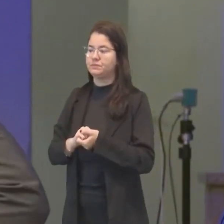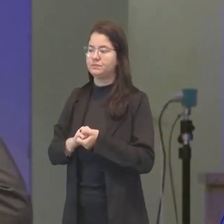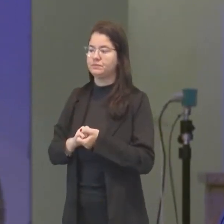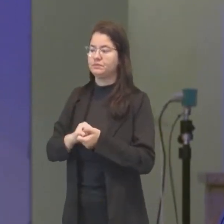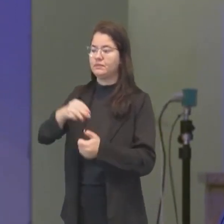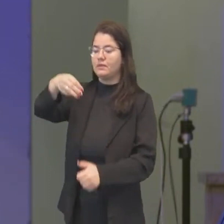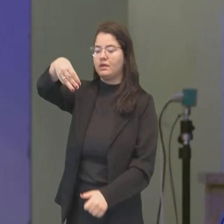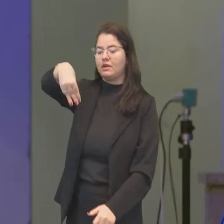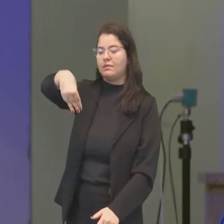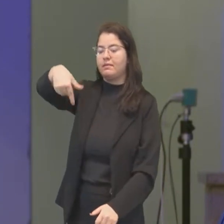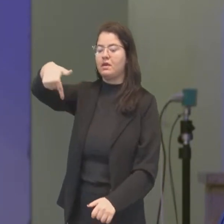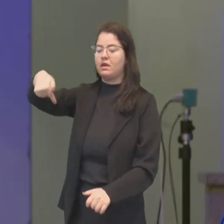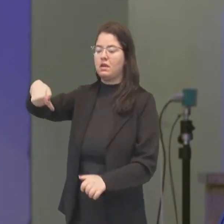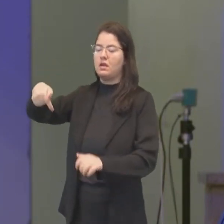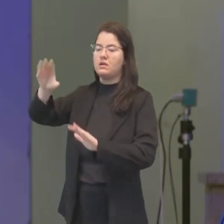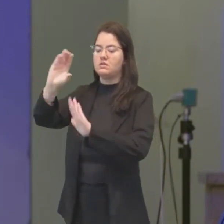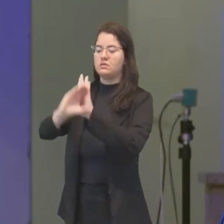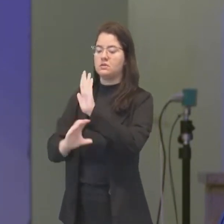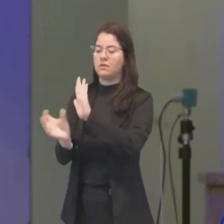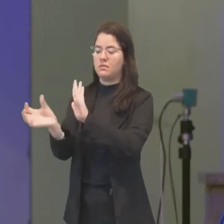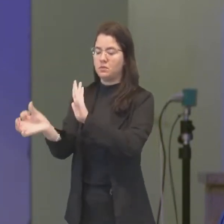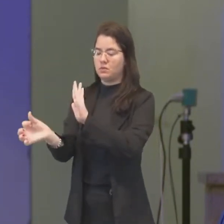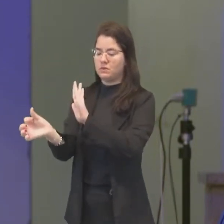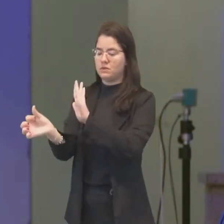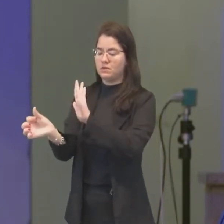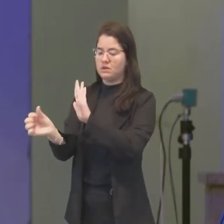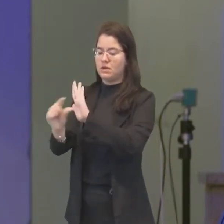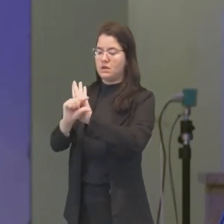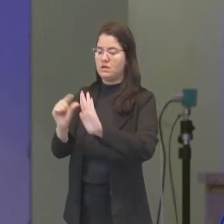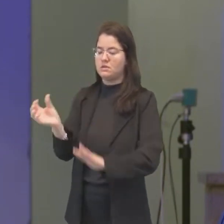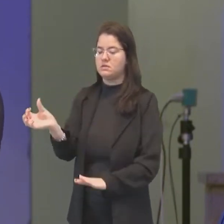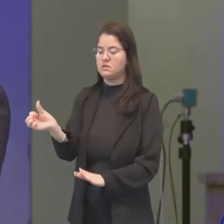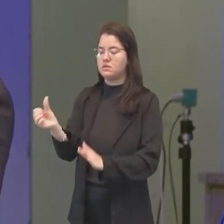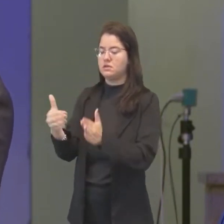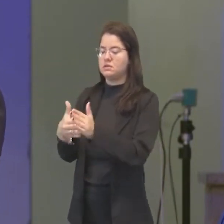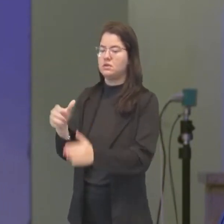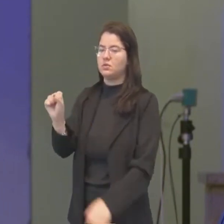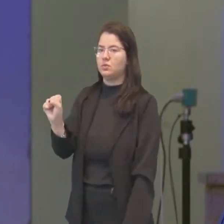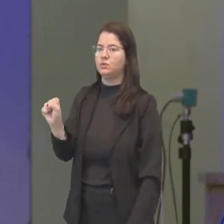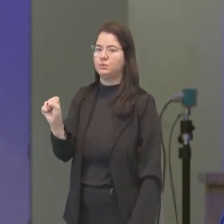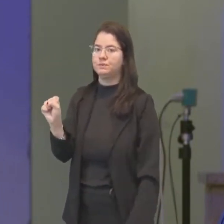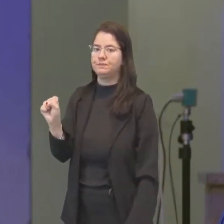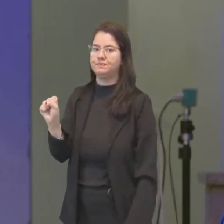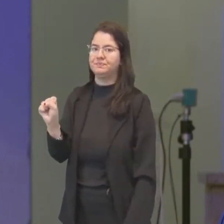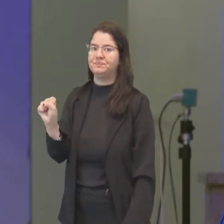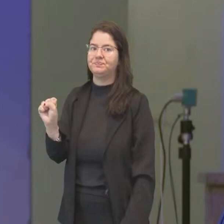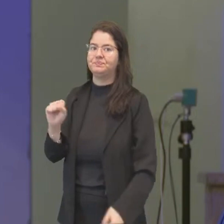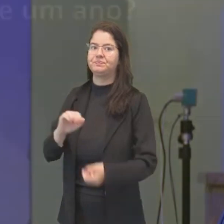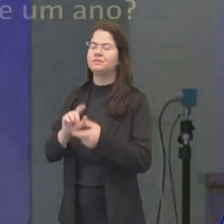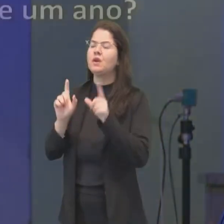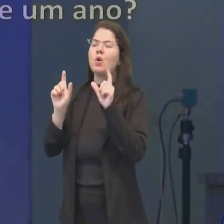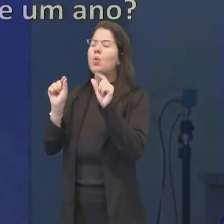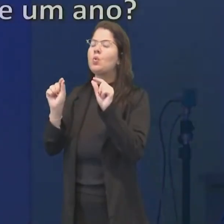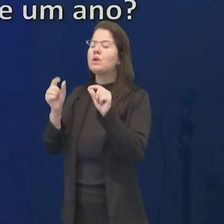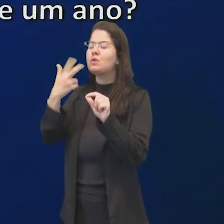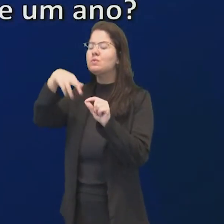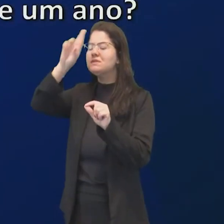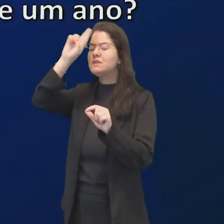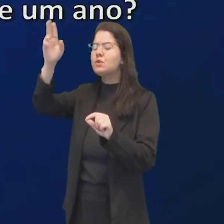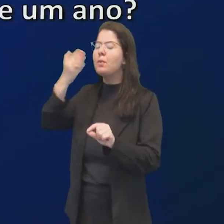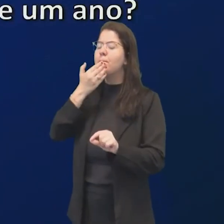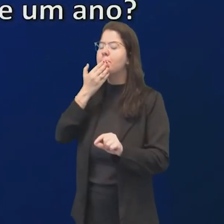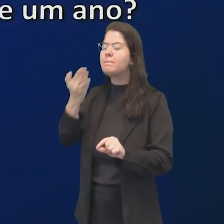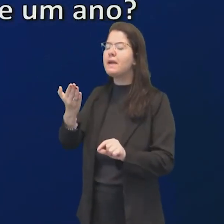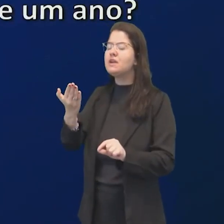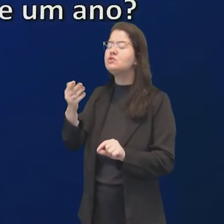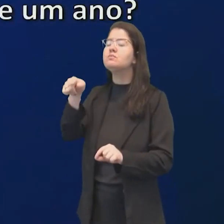Miqueias, capítulo 6, os versos de 6 a 8. O que o Senhor pede